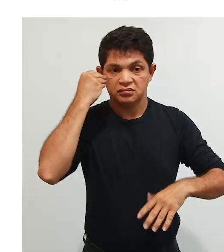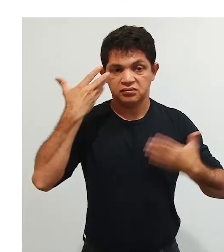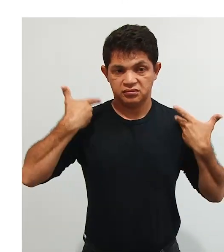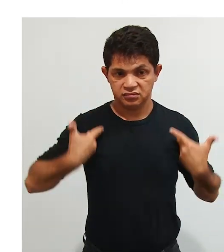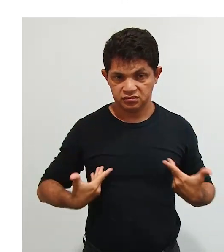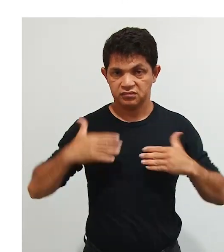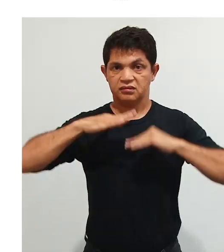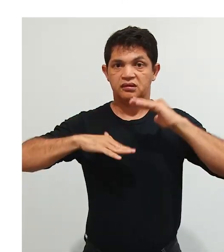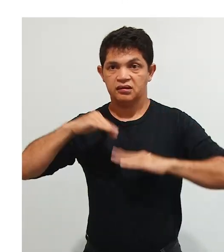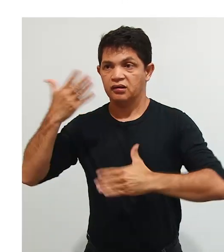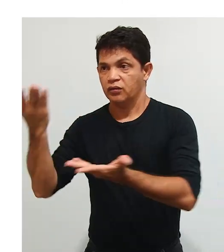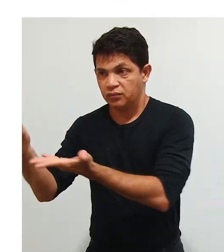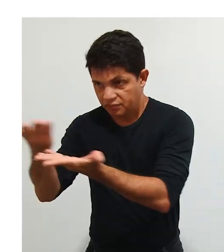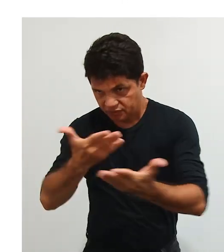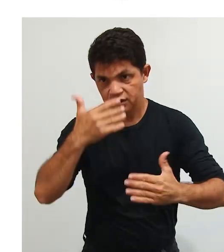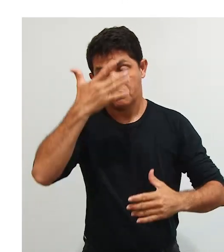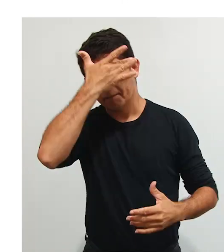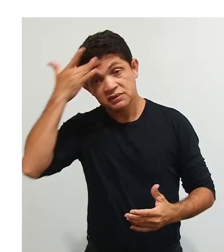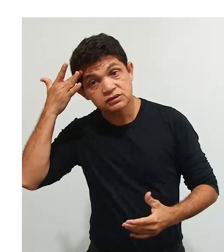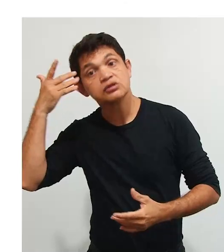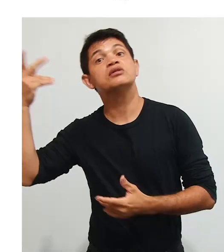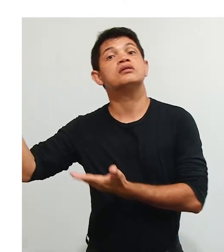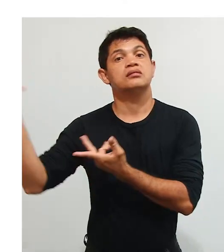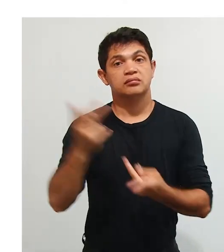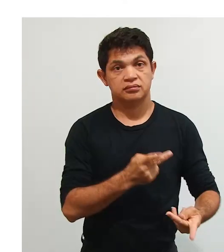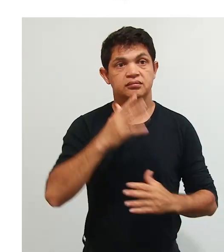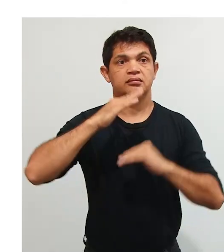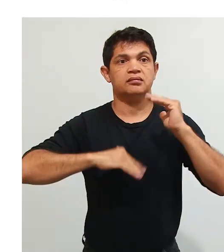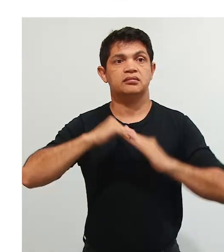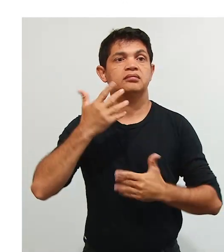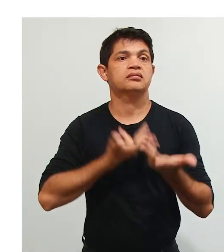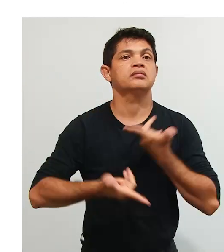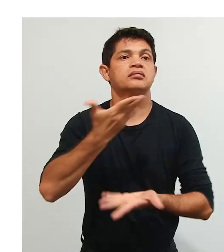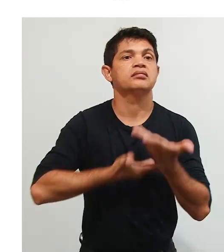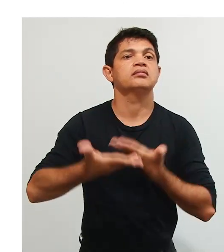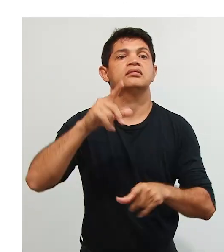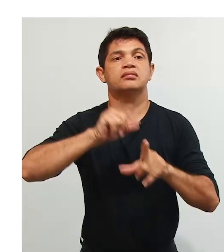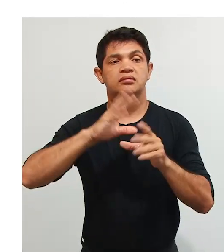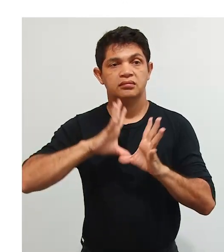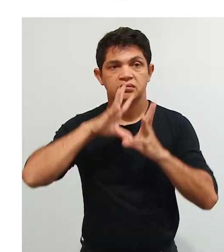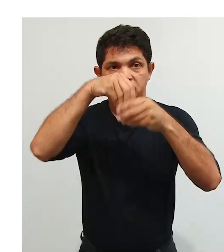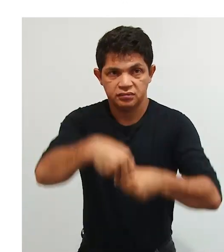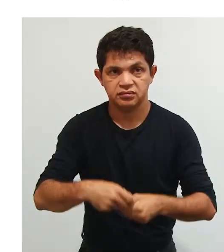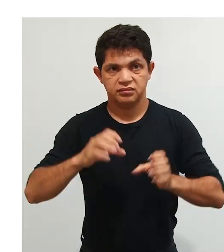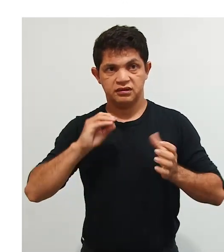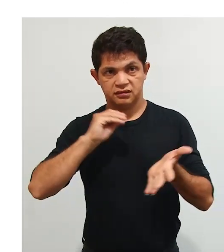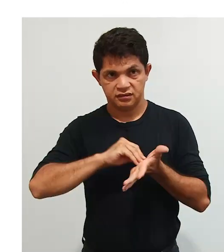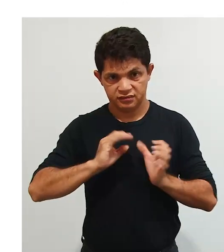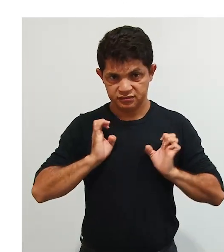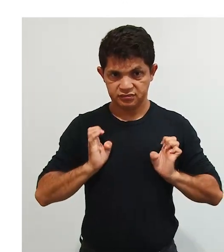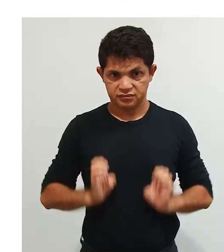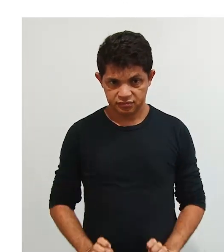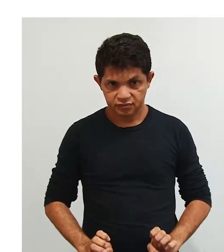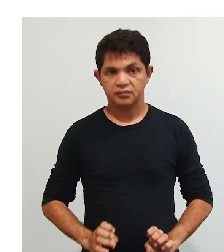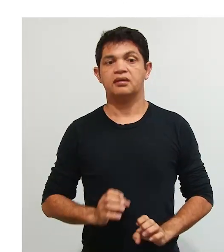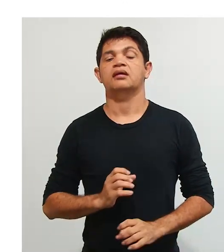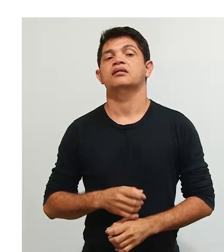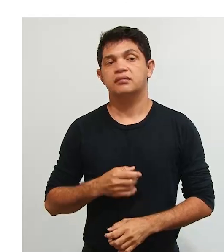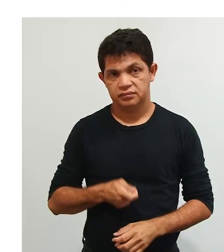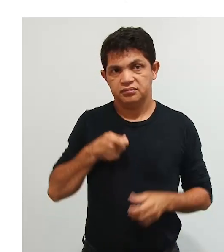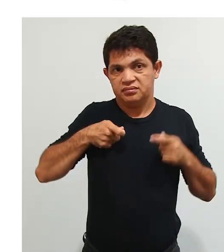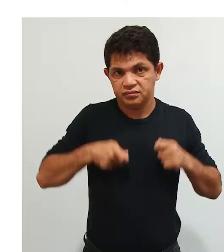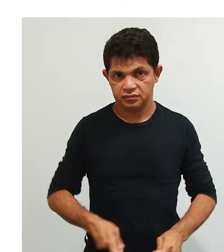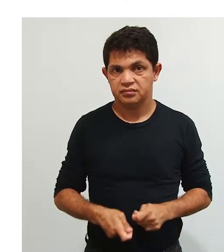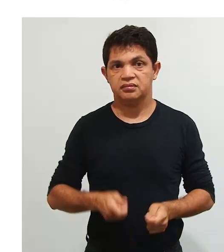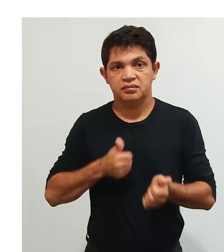Que os próprios servidores possam influenciar as carreiras deles, já que essas atitudes antiéticas,